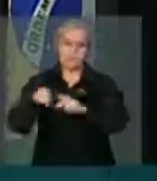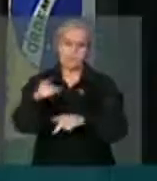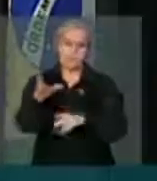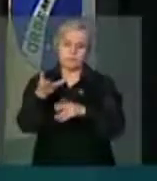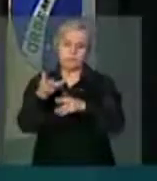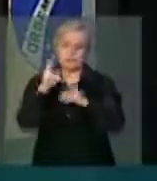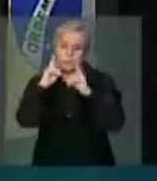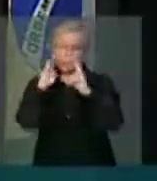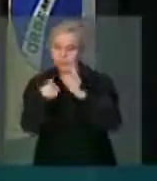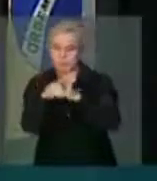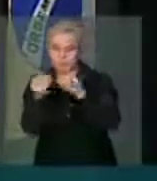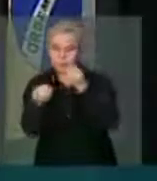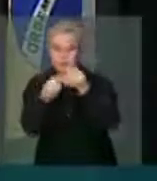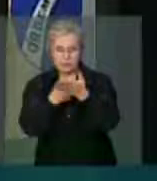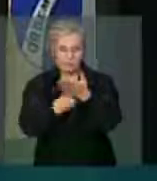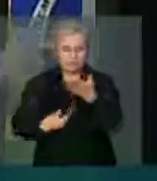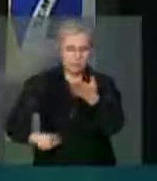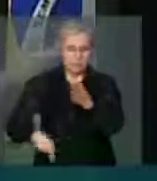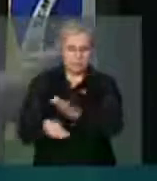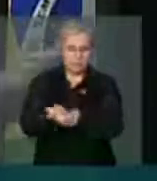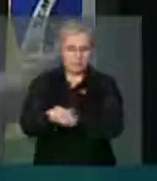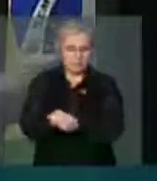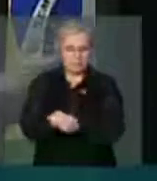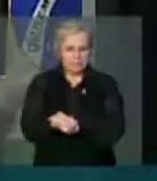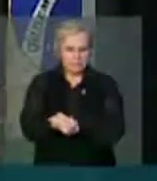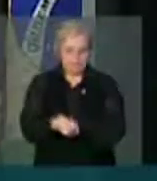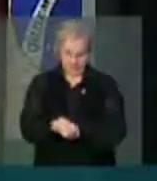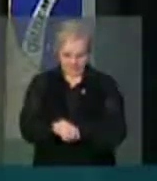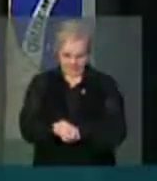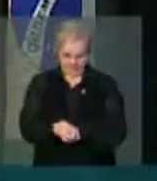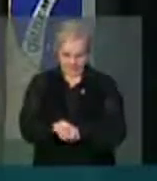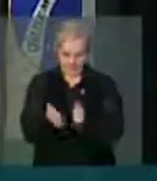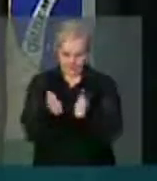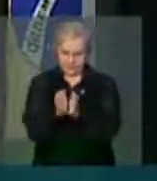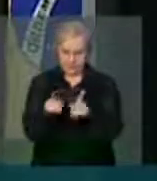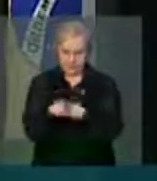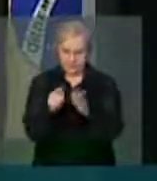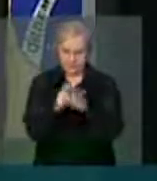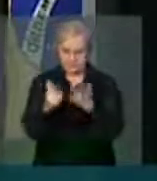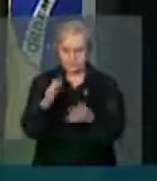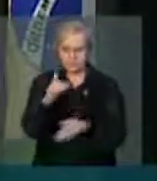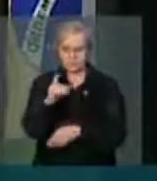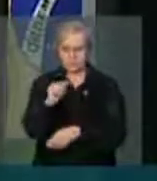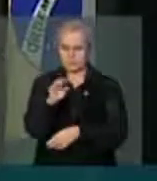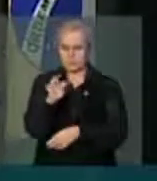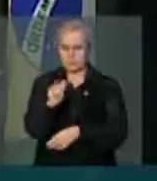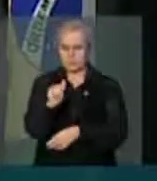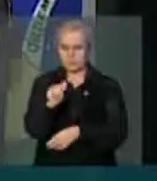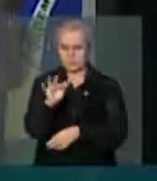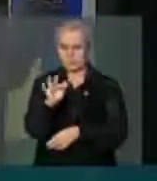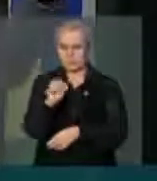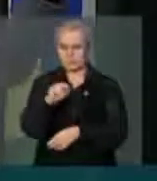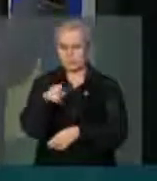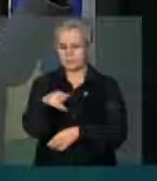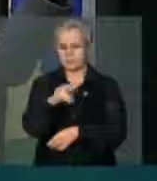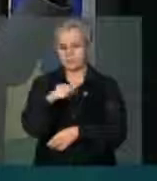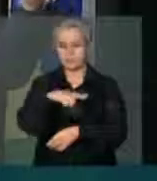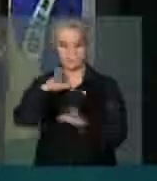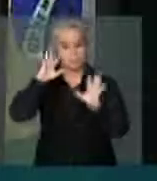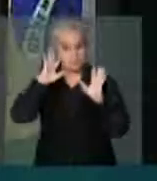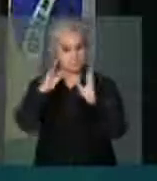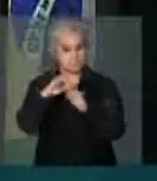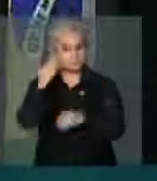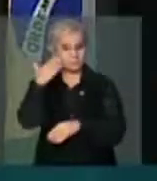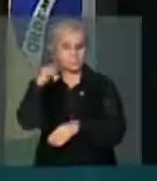se atender mais. Aliás, o Datafolha faz um reconhecimento, nós temos que